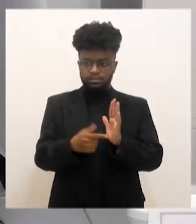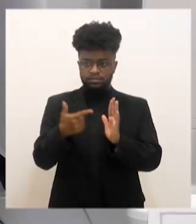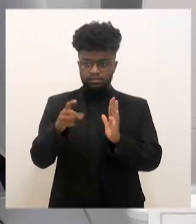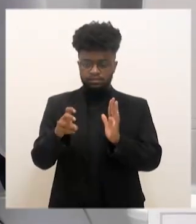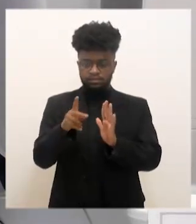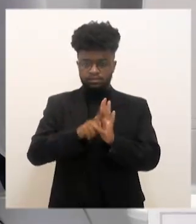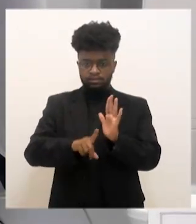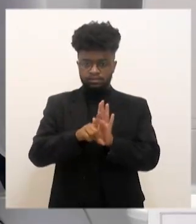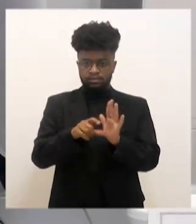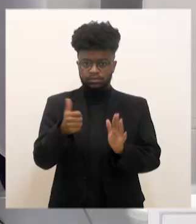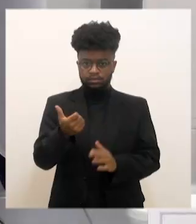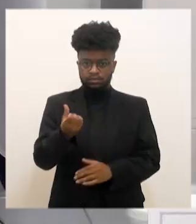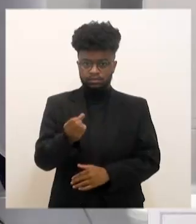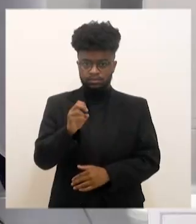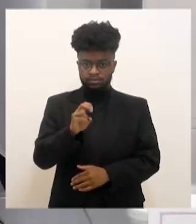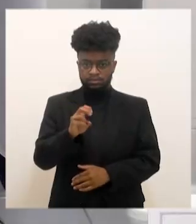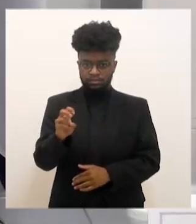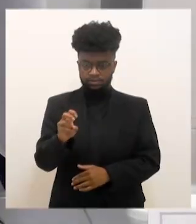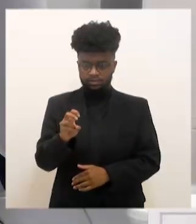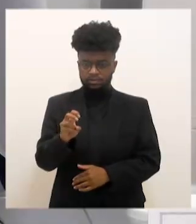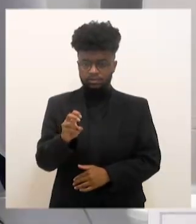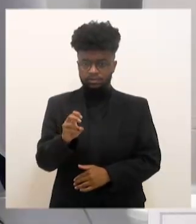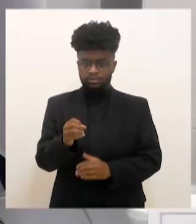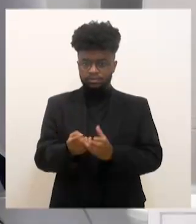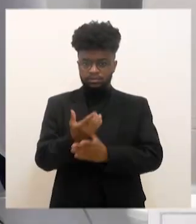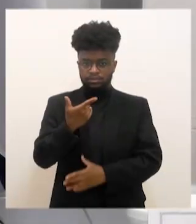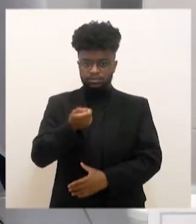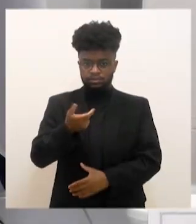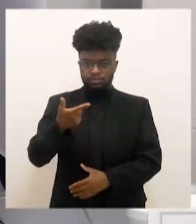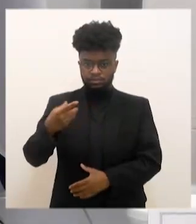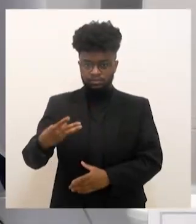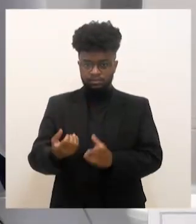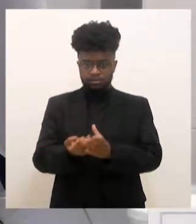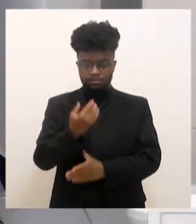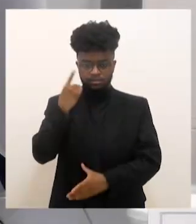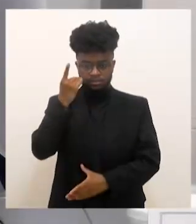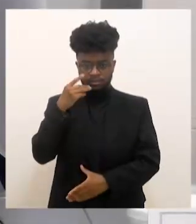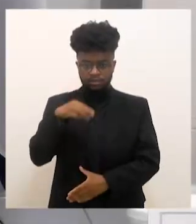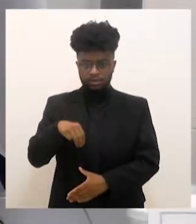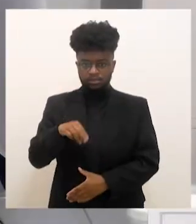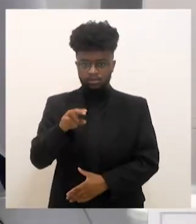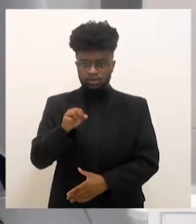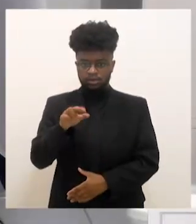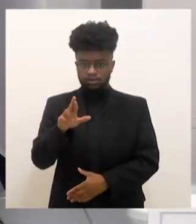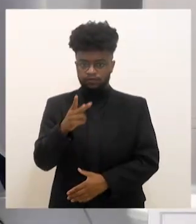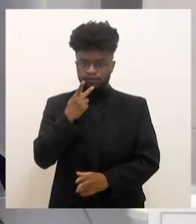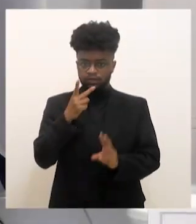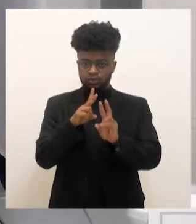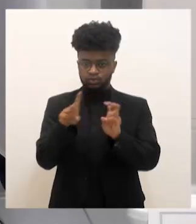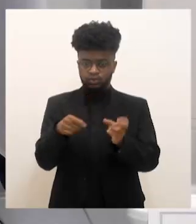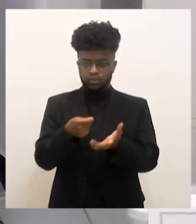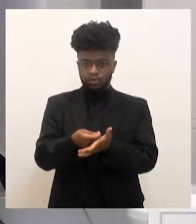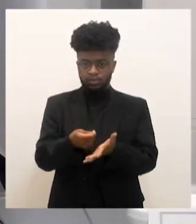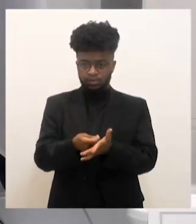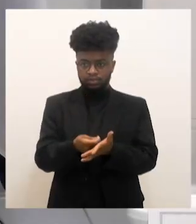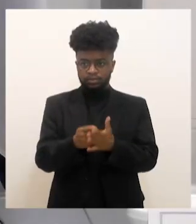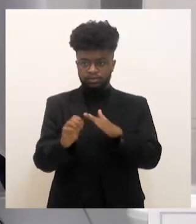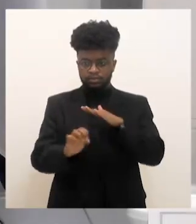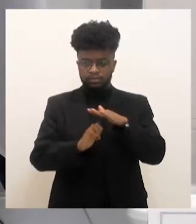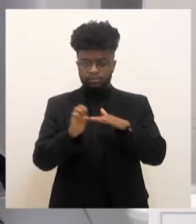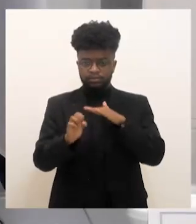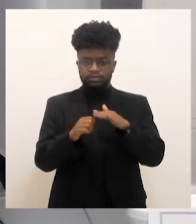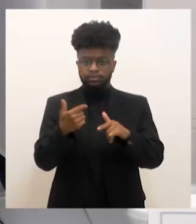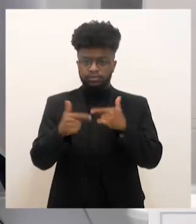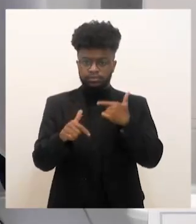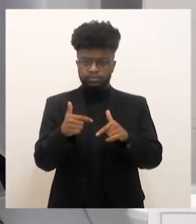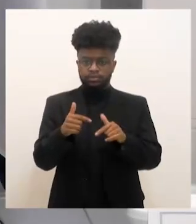de lei 1655 de 23, de autoria do deputado Munir Neto, que dispõe sobre a obrigatoriedade das empresas de serviço